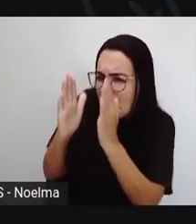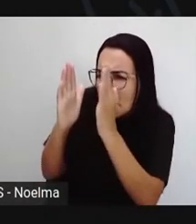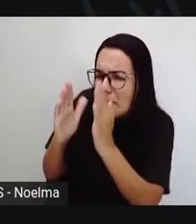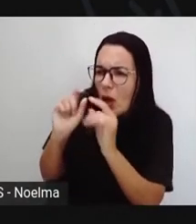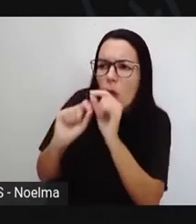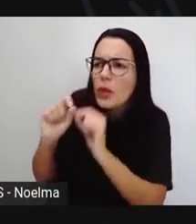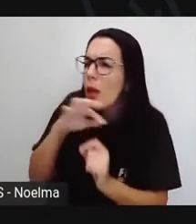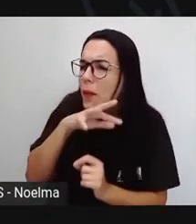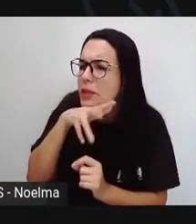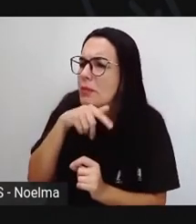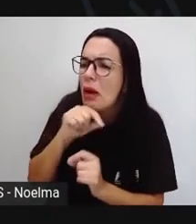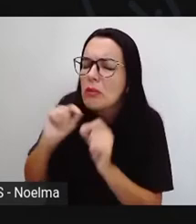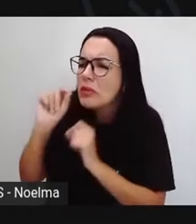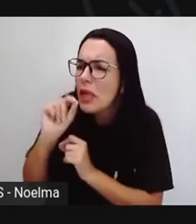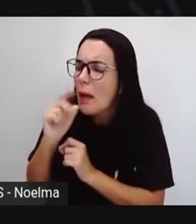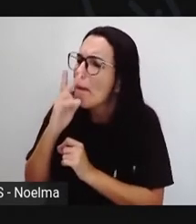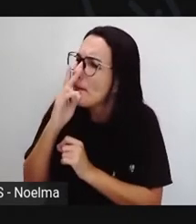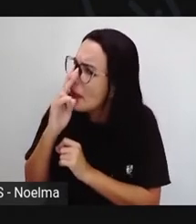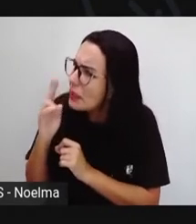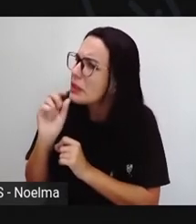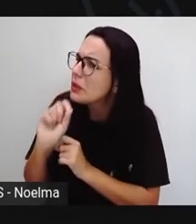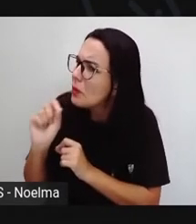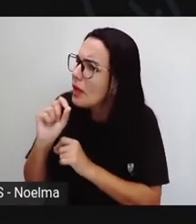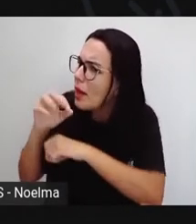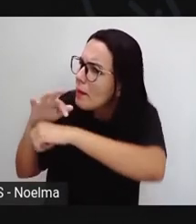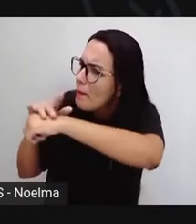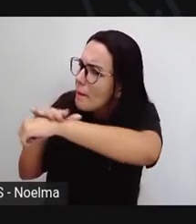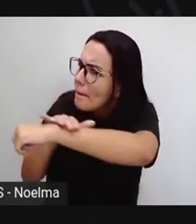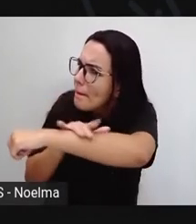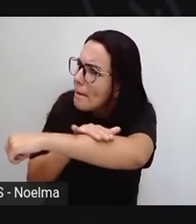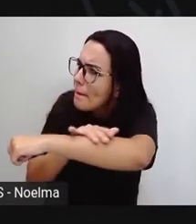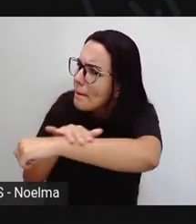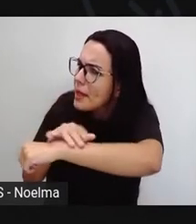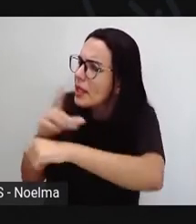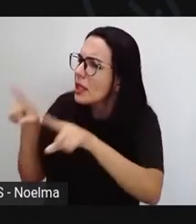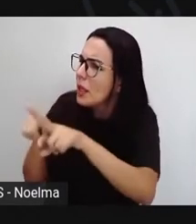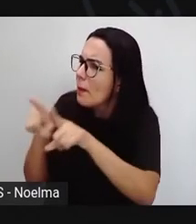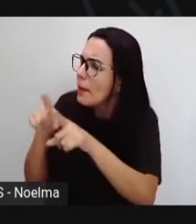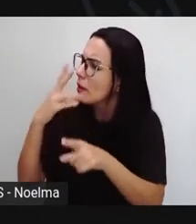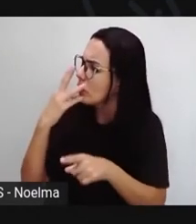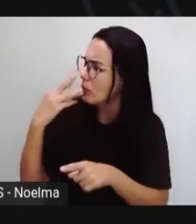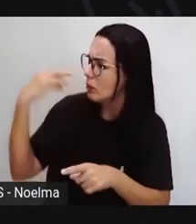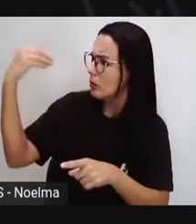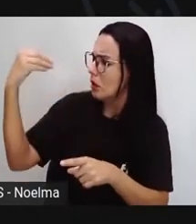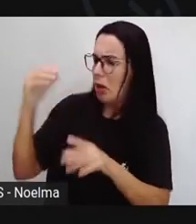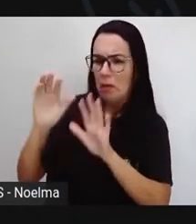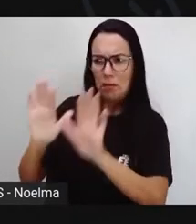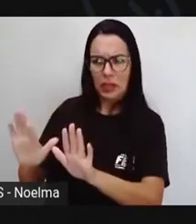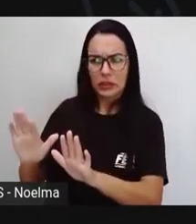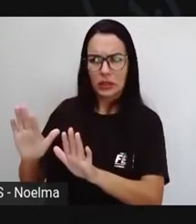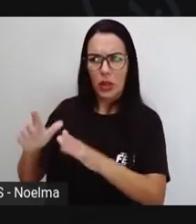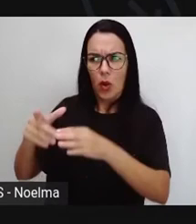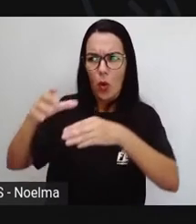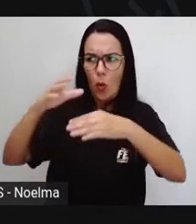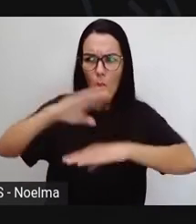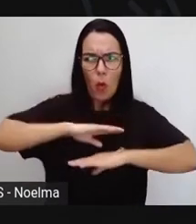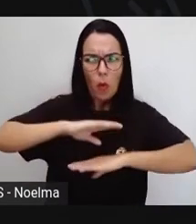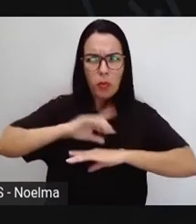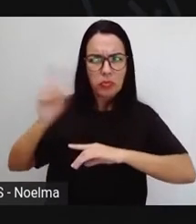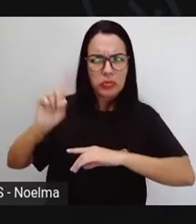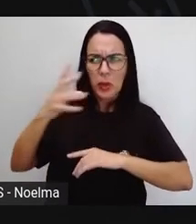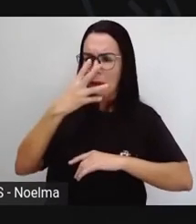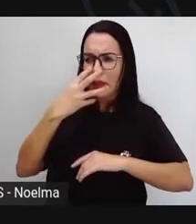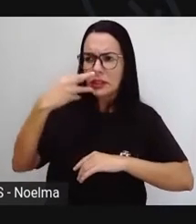aquele bicho até tinha pelo e focinho de lobo. Mas o resto não parecia um lobo.